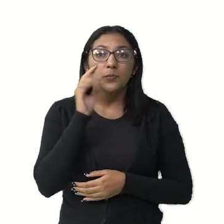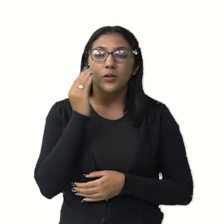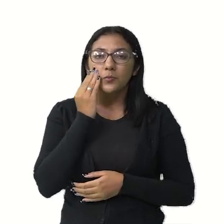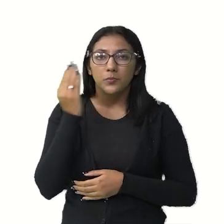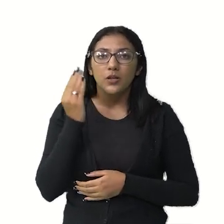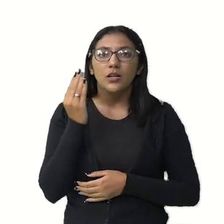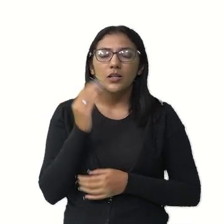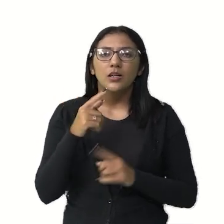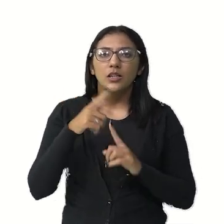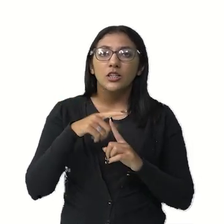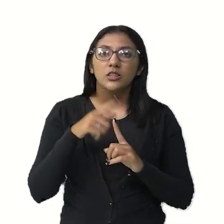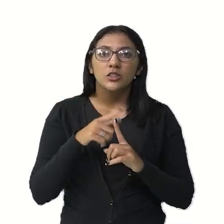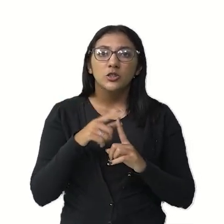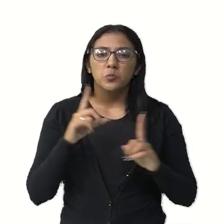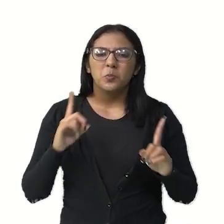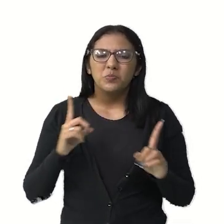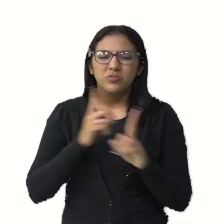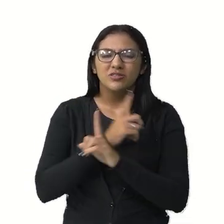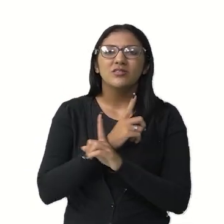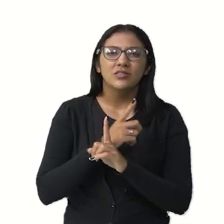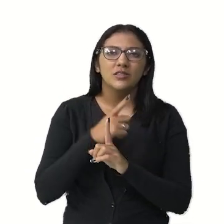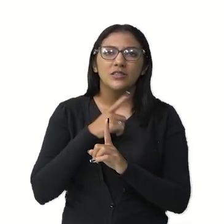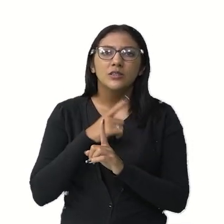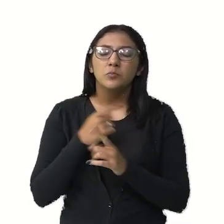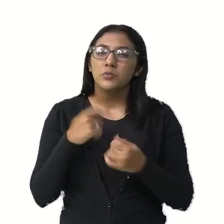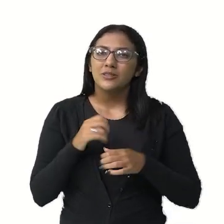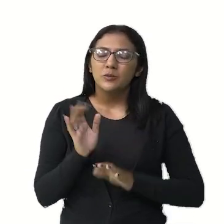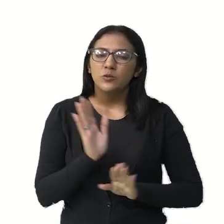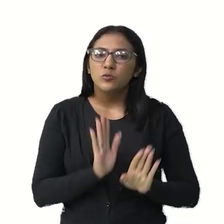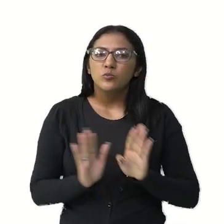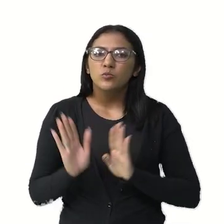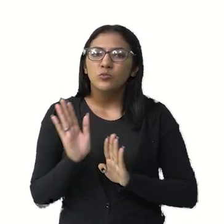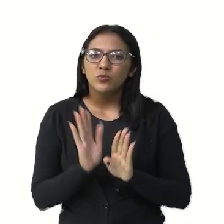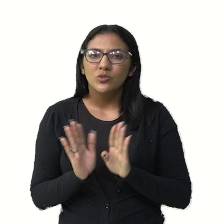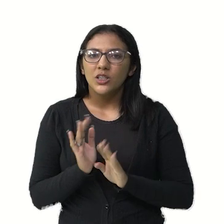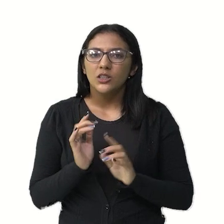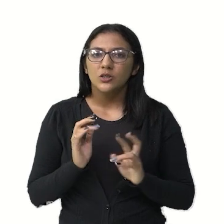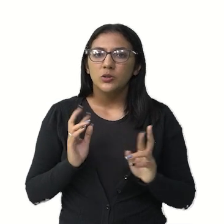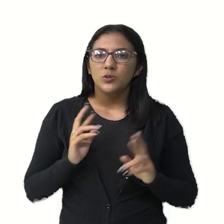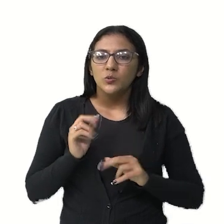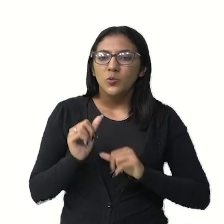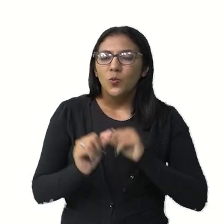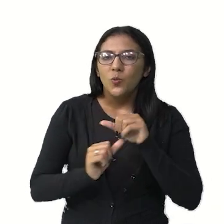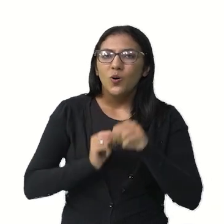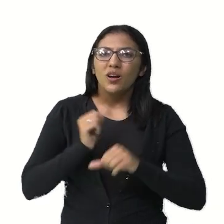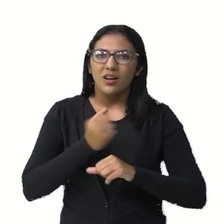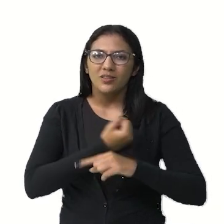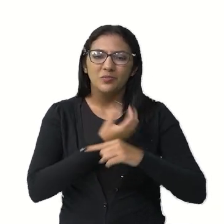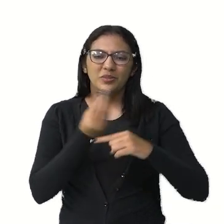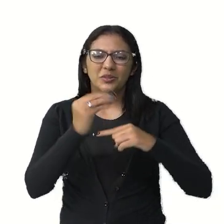de grandezas de inversamente proporcionais, a gente toma aquele cuidadinho, né, de inverter uma das